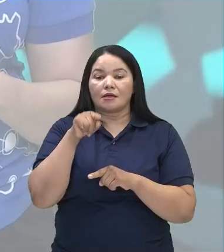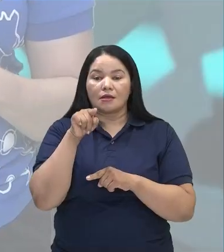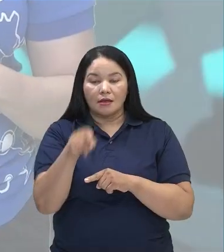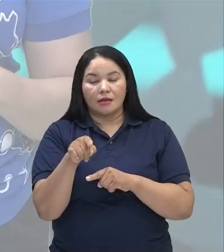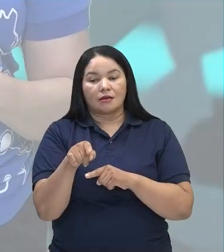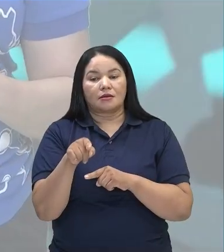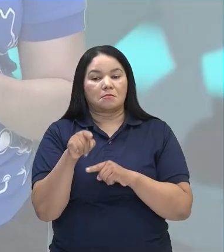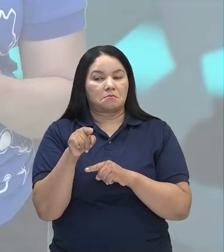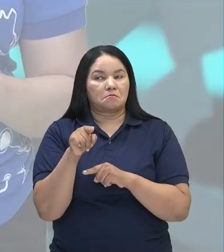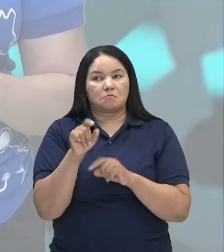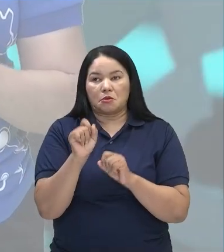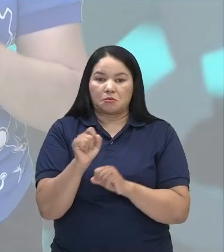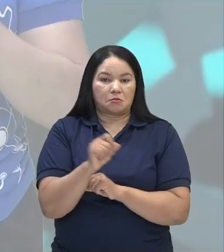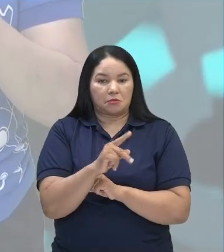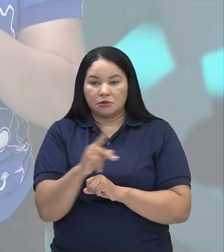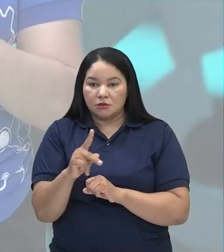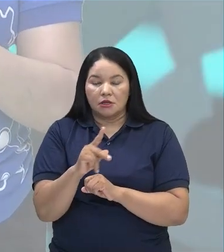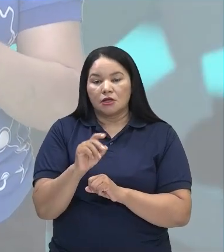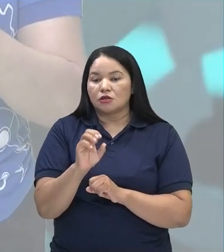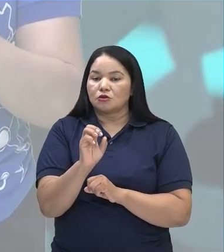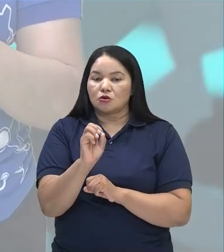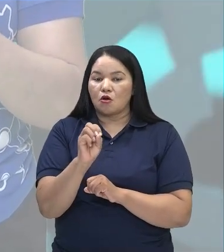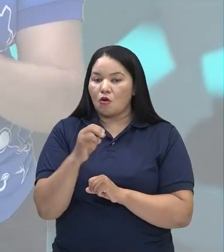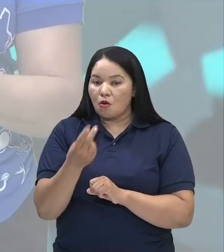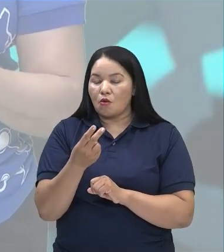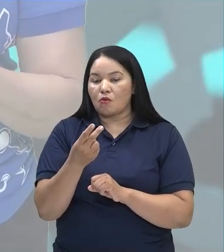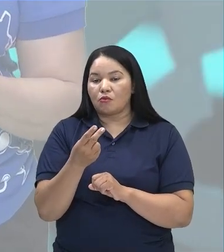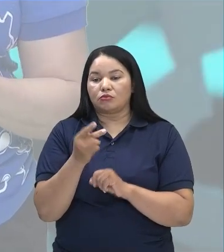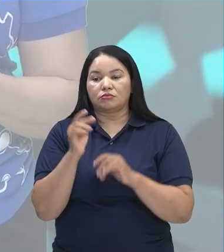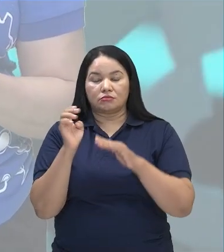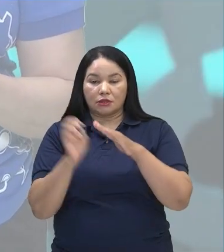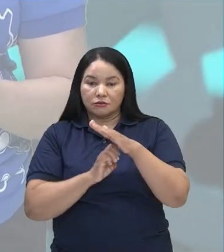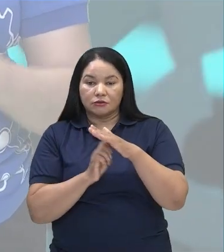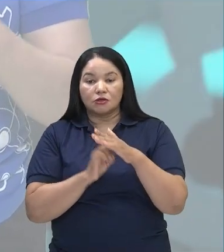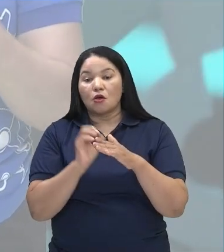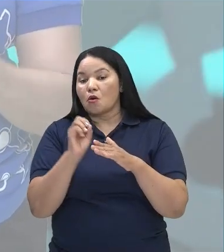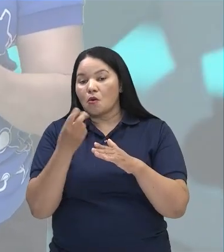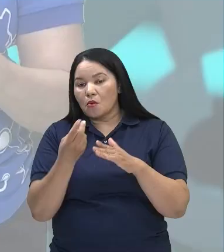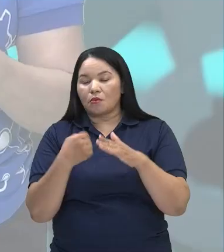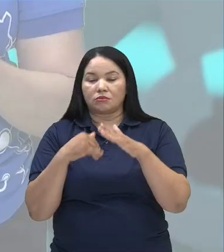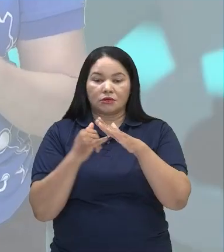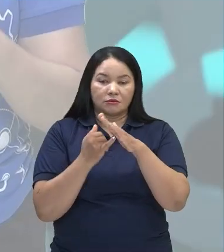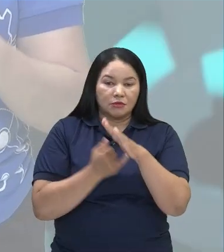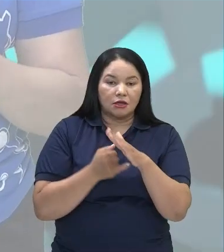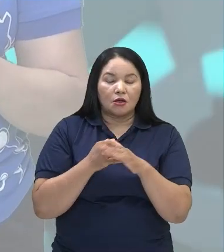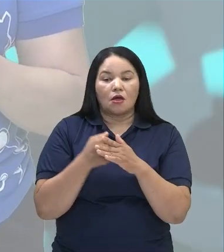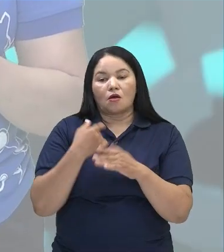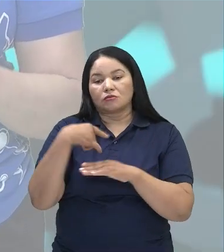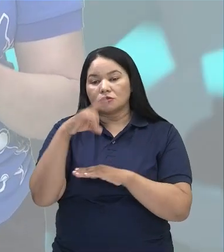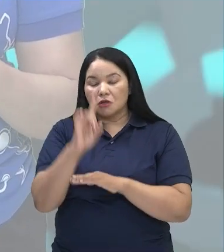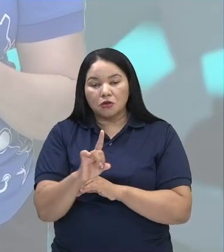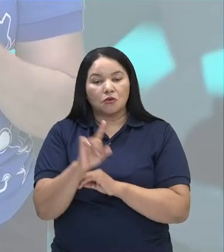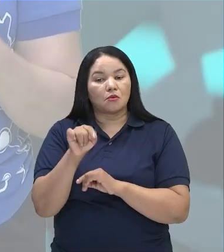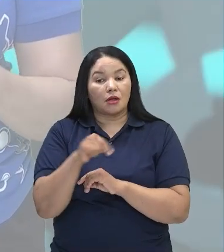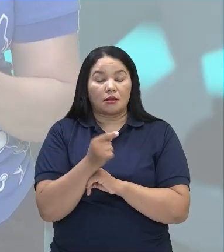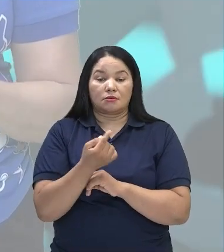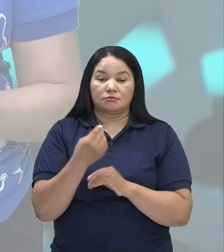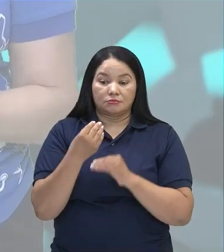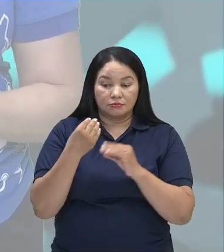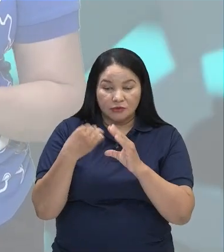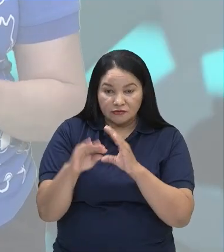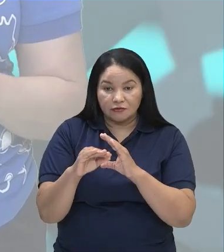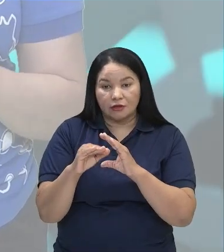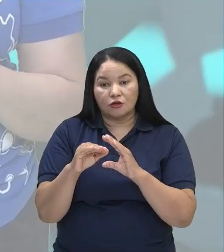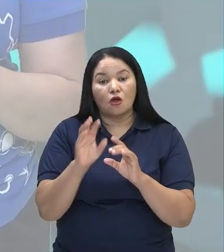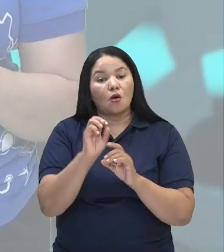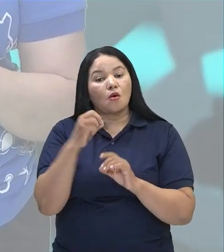é o presidente, por exemplo, da instituição que eu trabalho, o diretor, né? Então vai para ele, ou eu posso mandar no